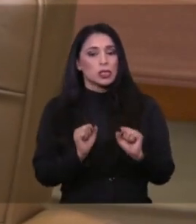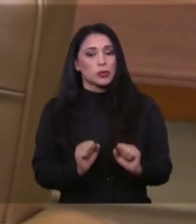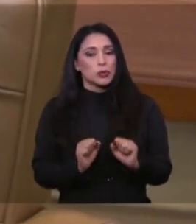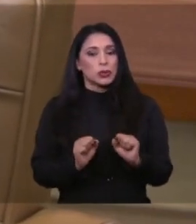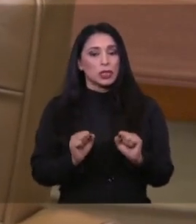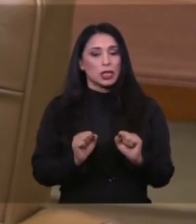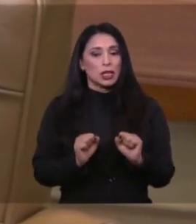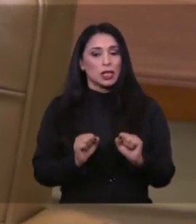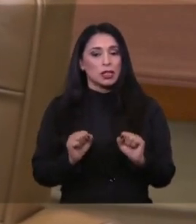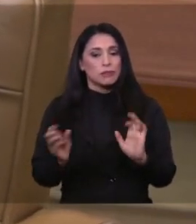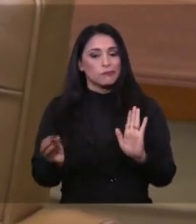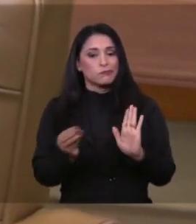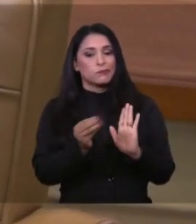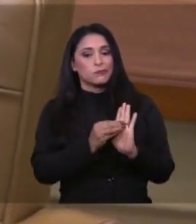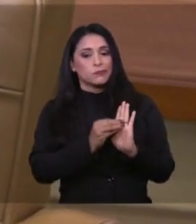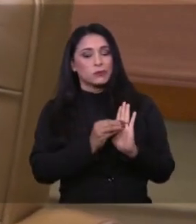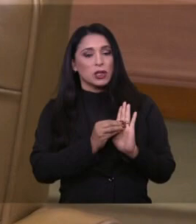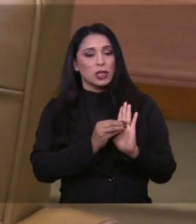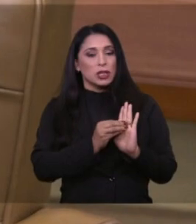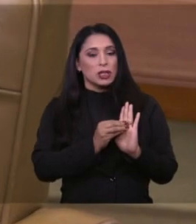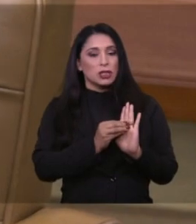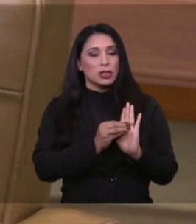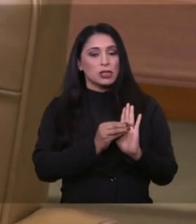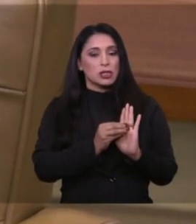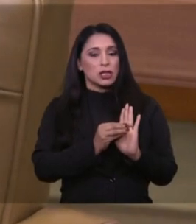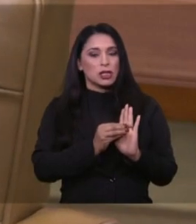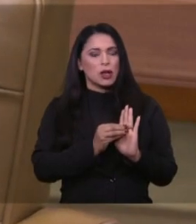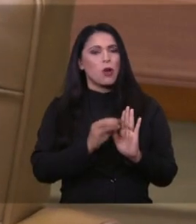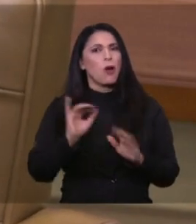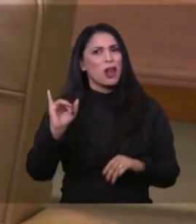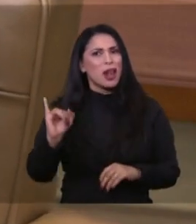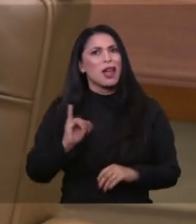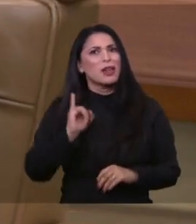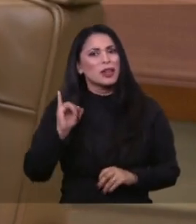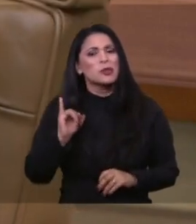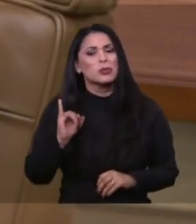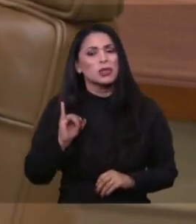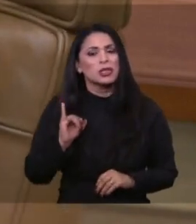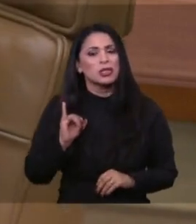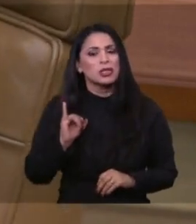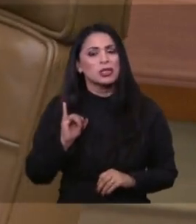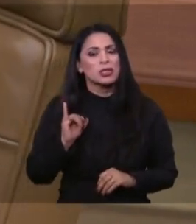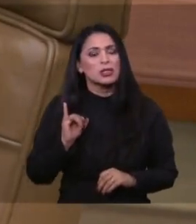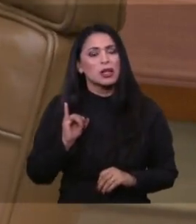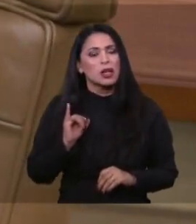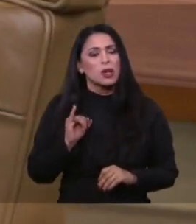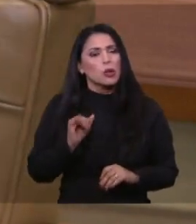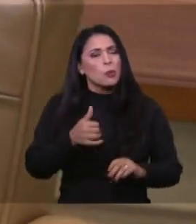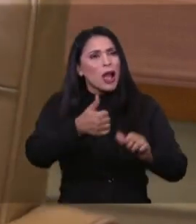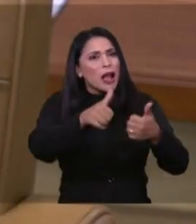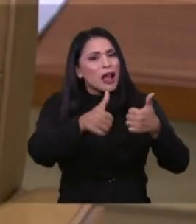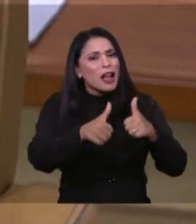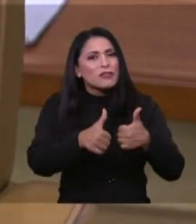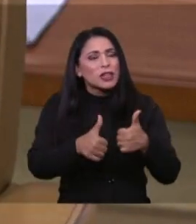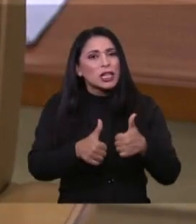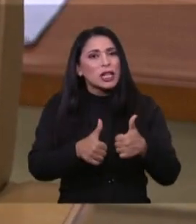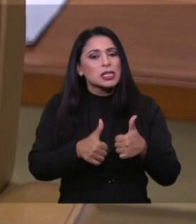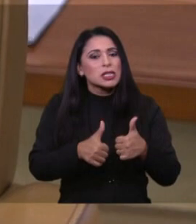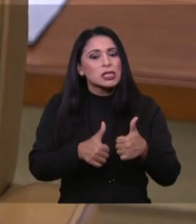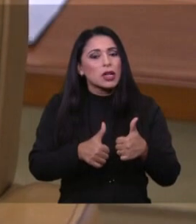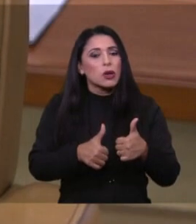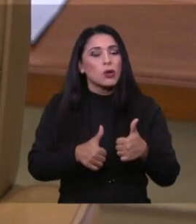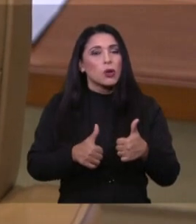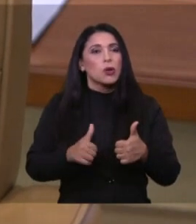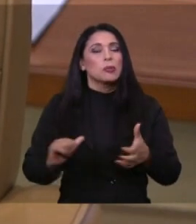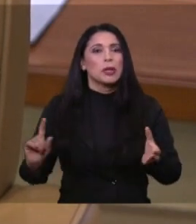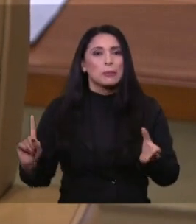inserir, vejam os senhores a que ponto nós chegamos, um critério para ser ministro do